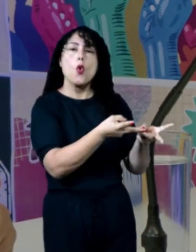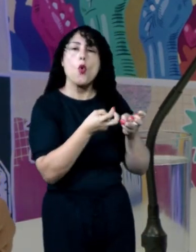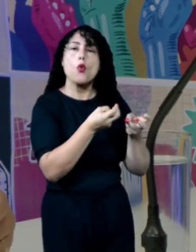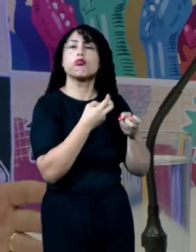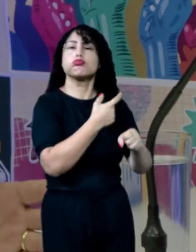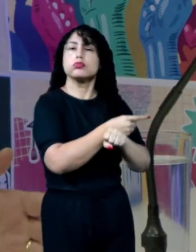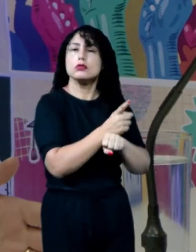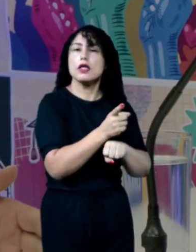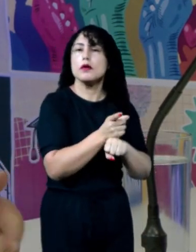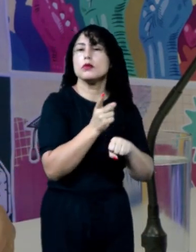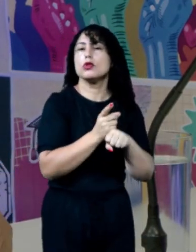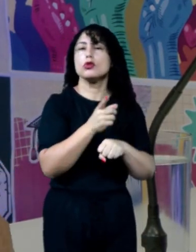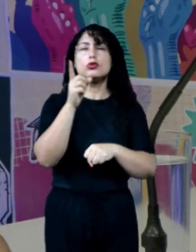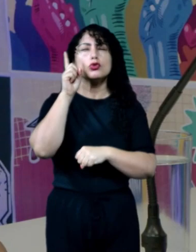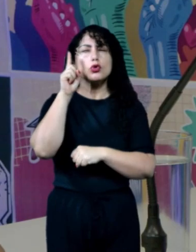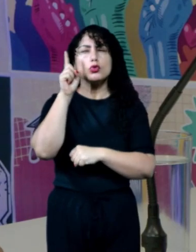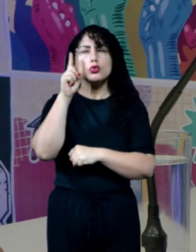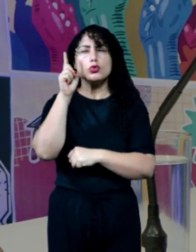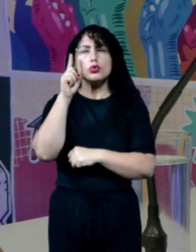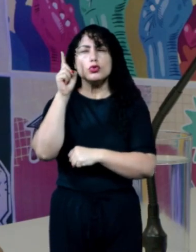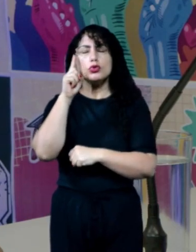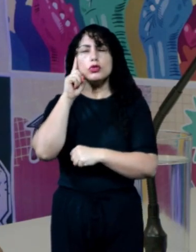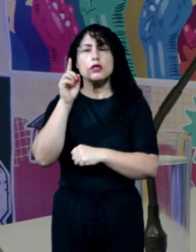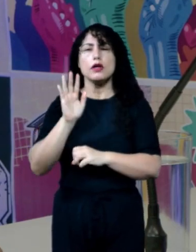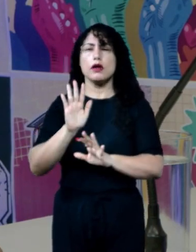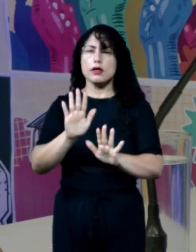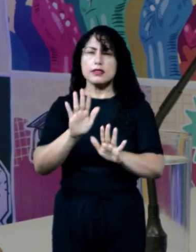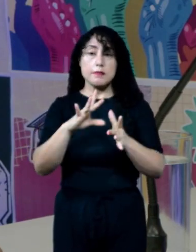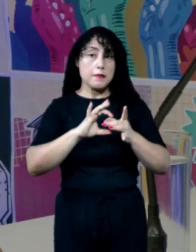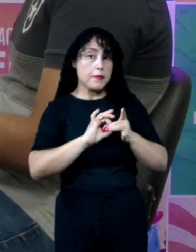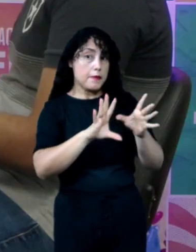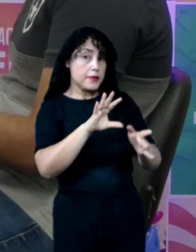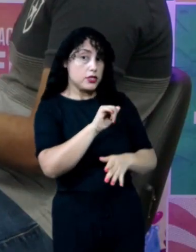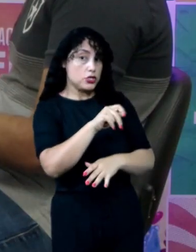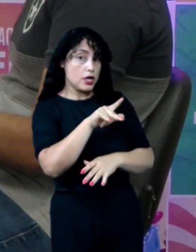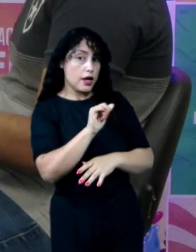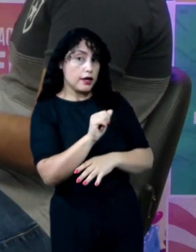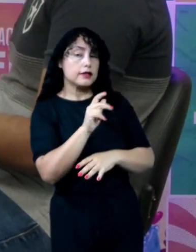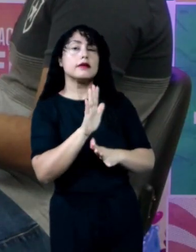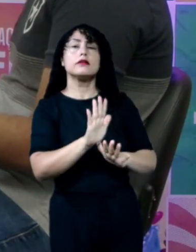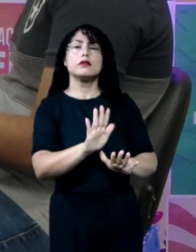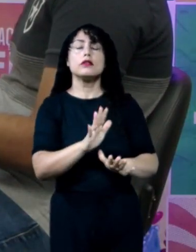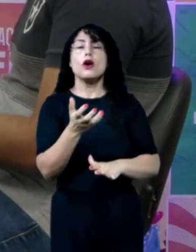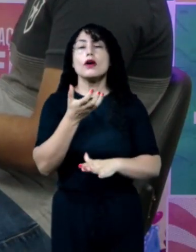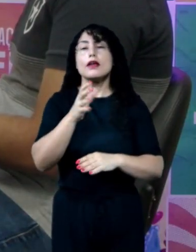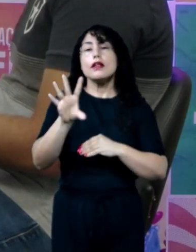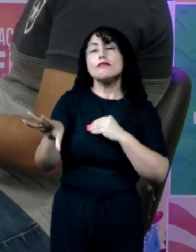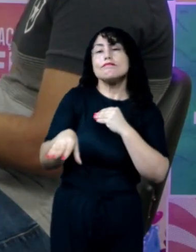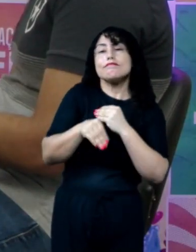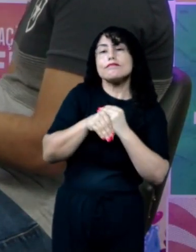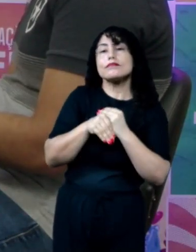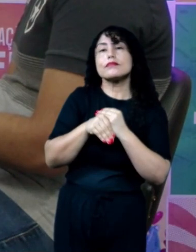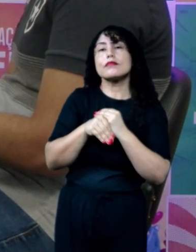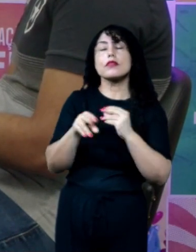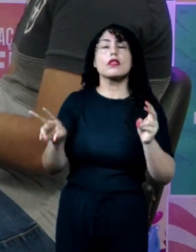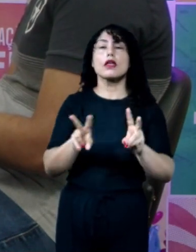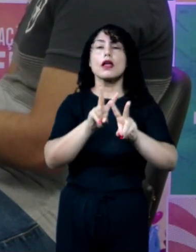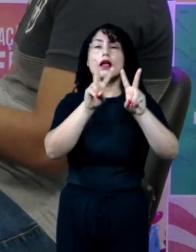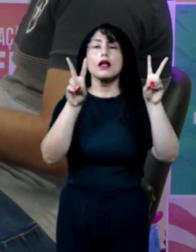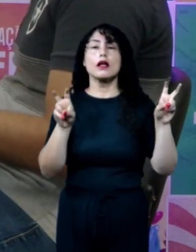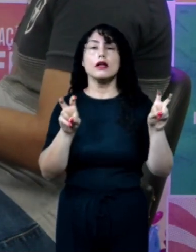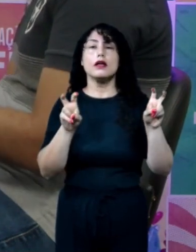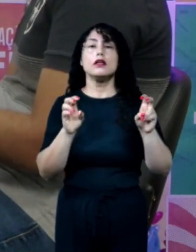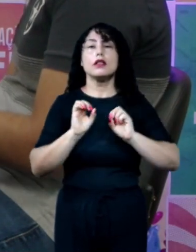do dia todo. Ana, se você me permite, eu queria só destacar uma coisa aqui sobre essa questão aí